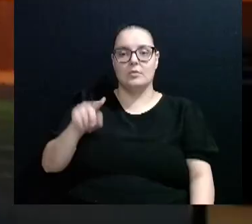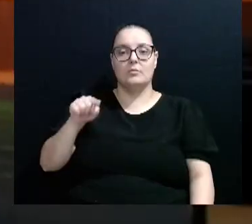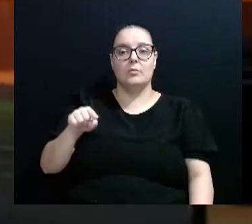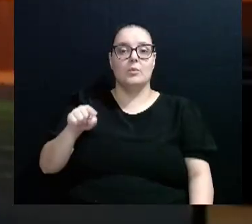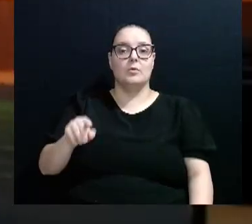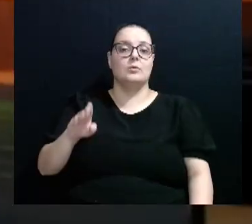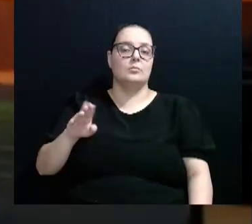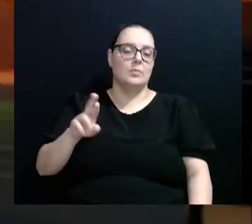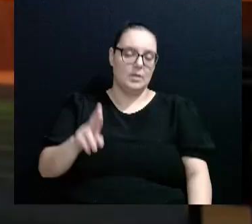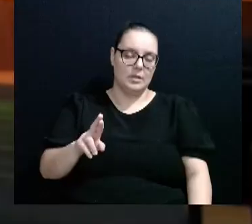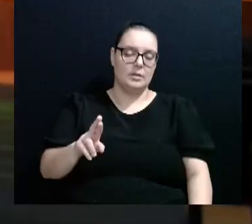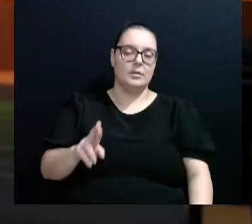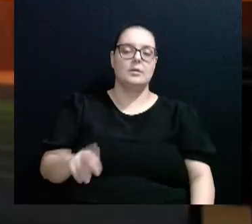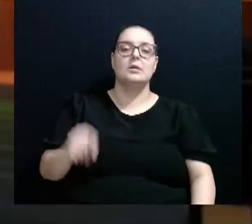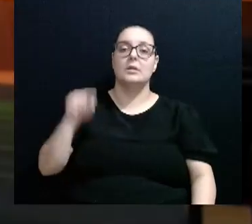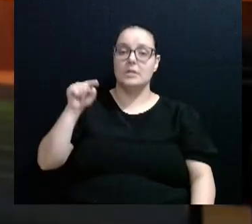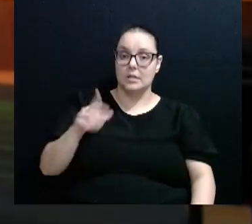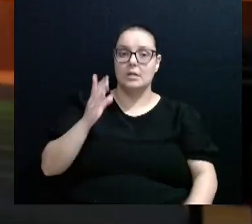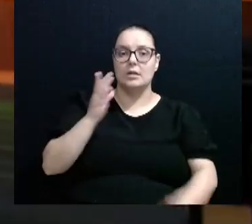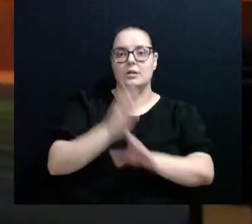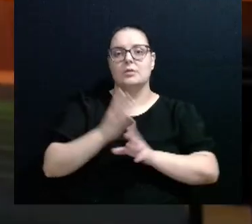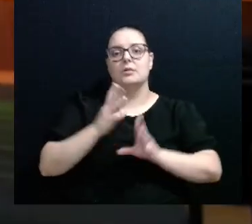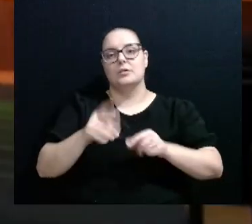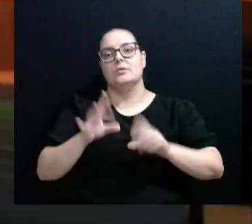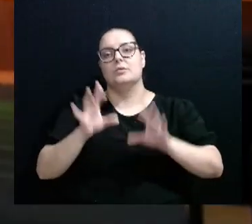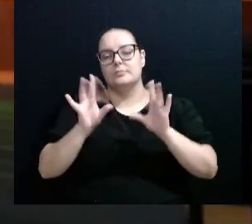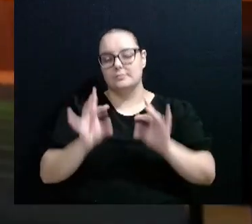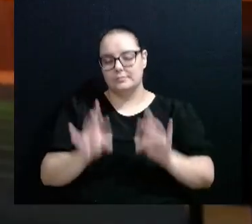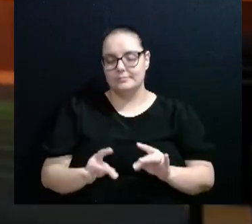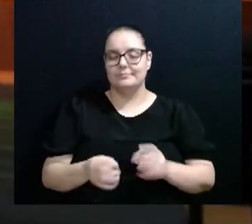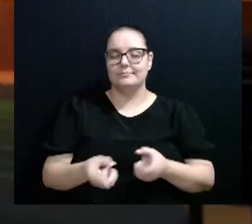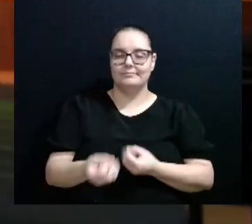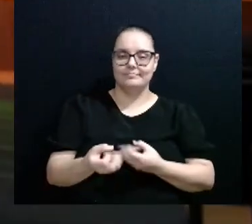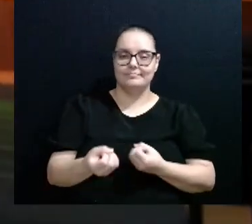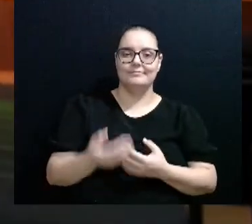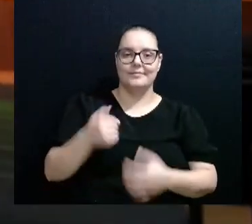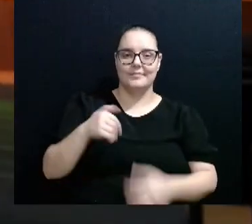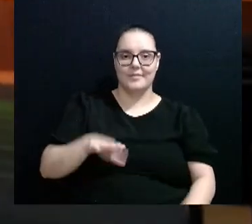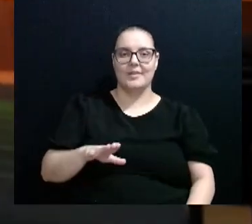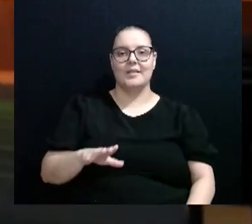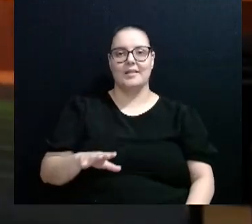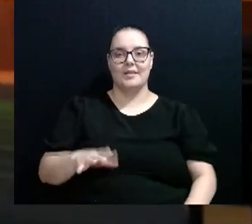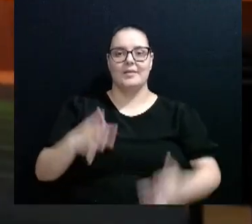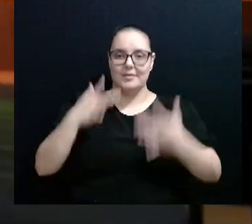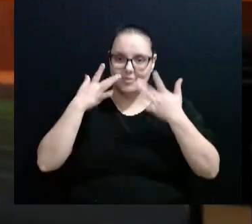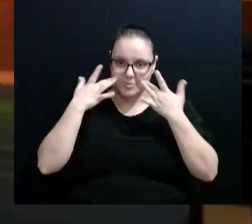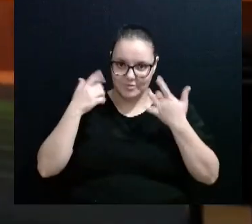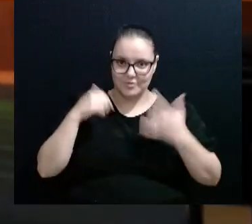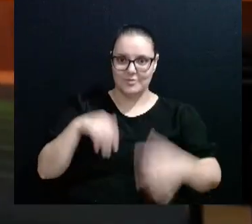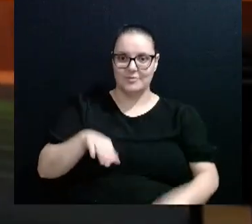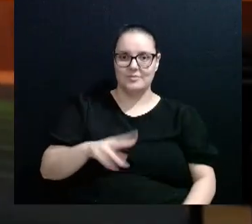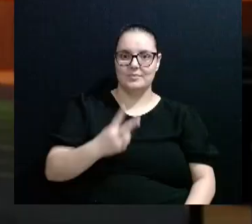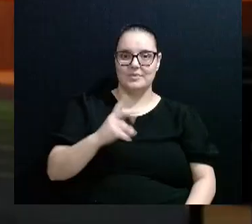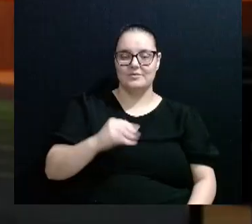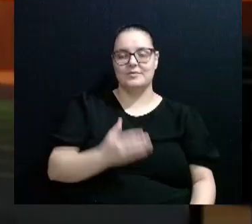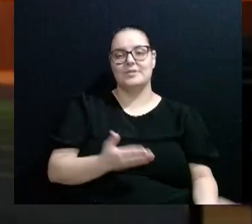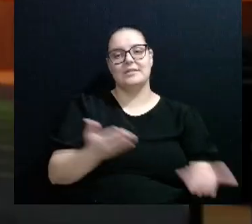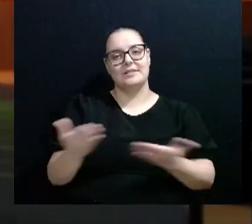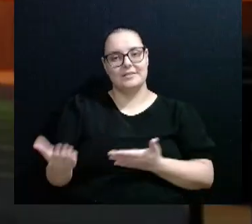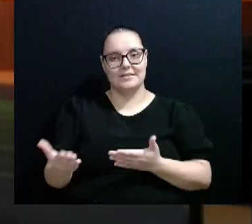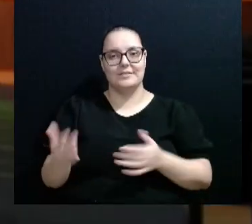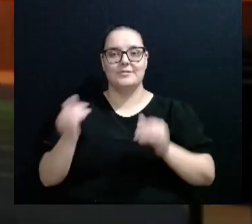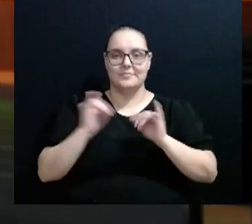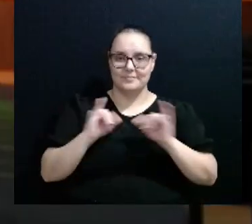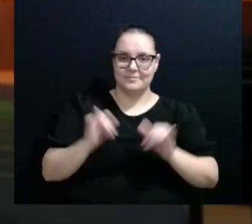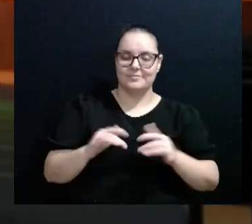www.campinas.sp.gov.br, que lá você encontra tudo certinho, mais informações sobre todas as peças, né, os mais de 20 espetáculos da campanha de popularização do